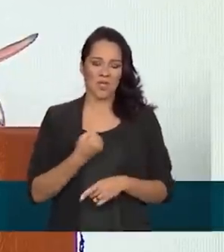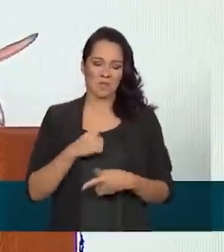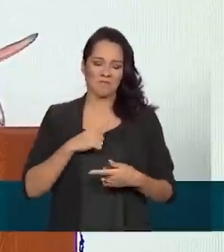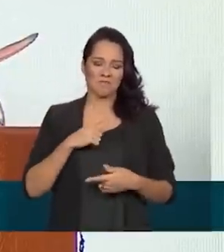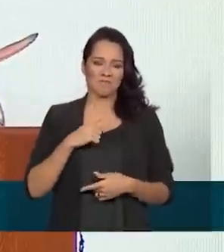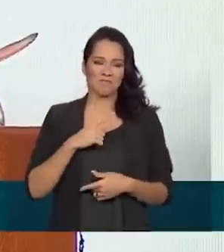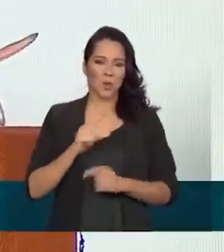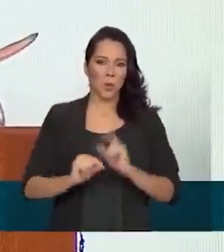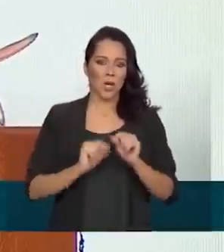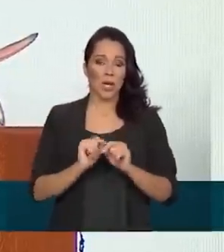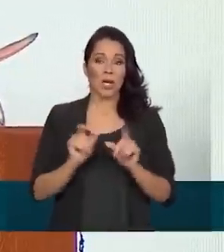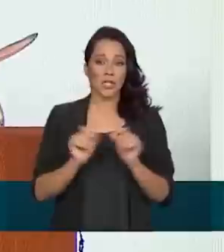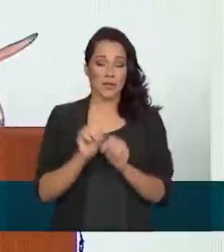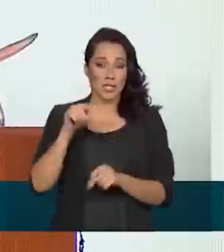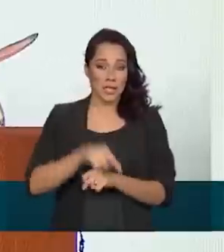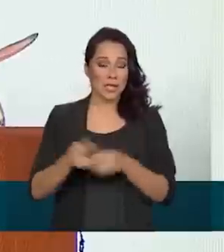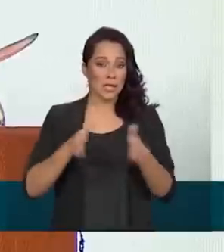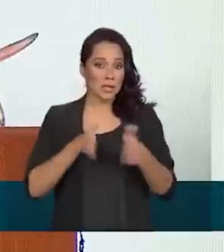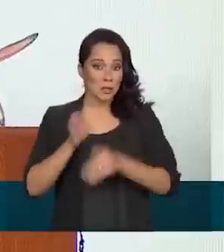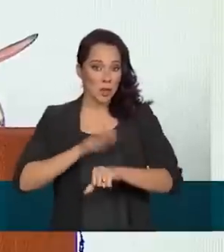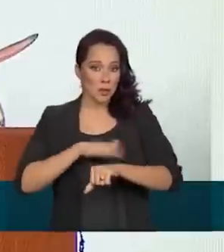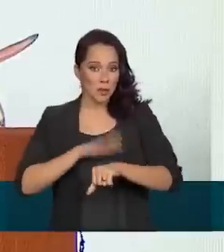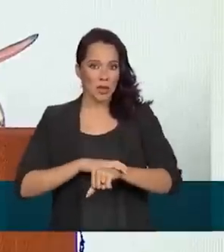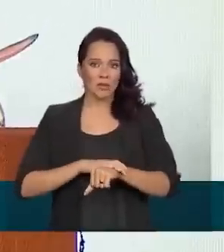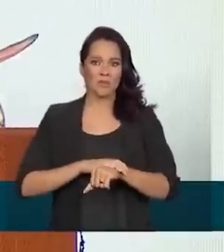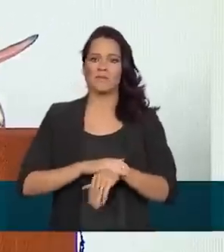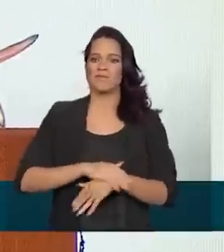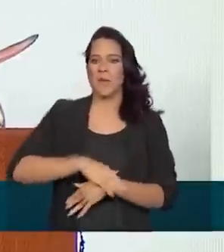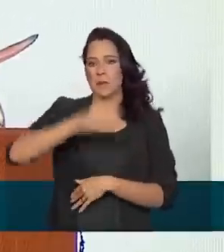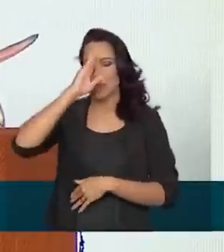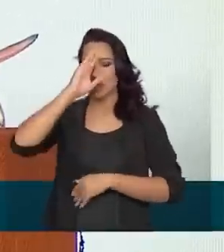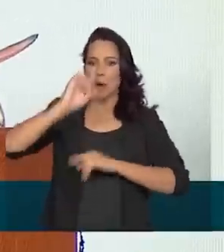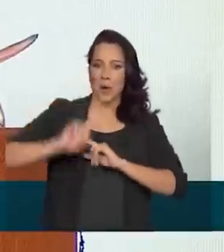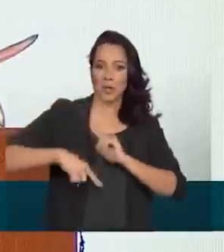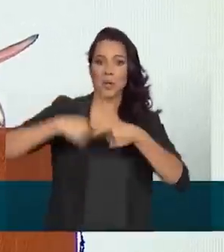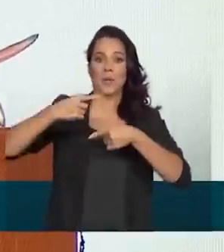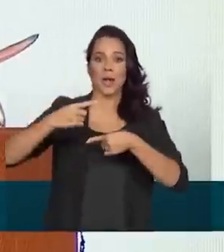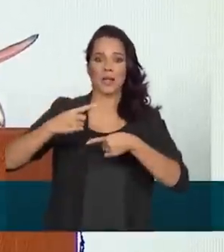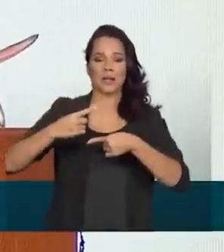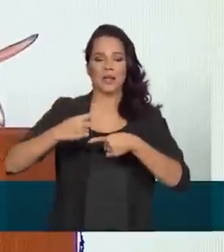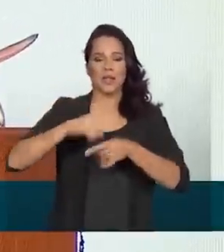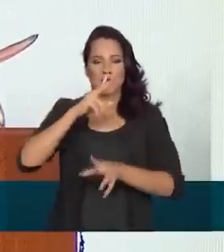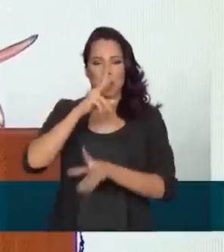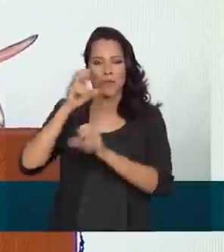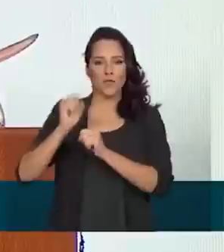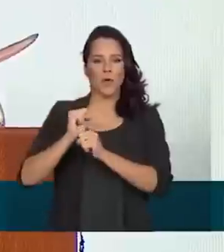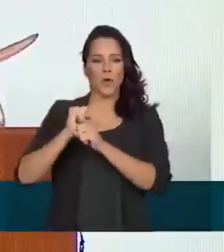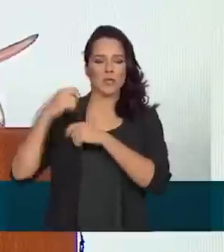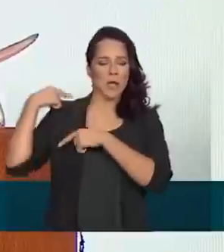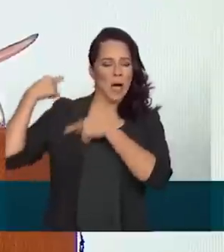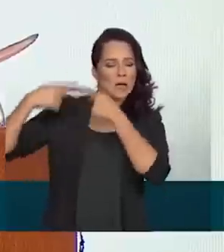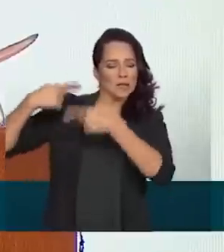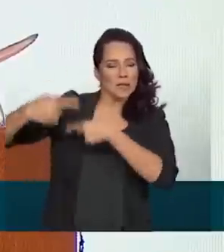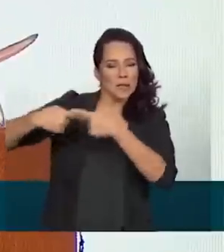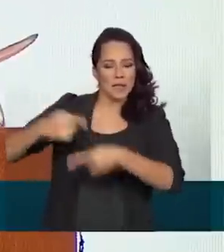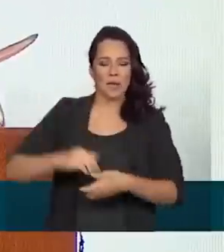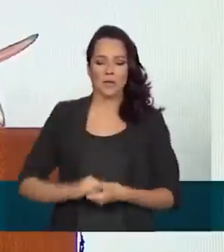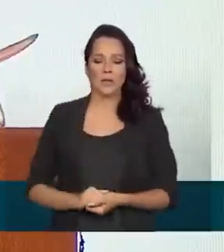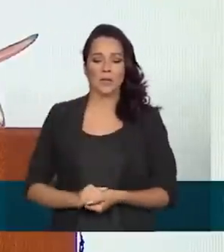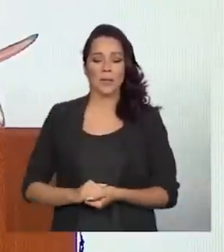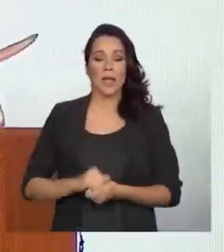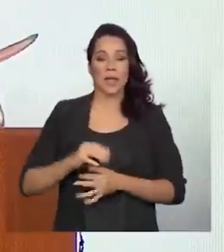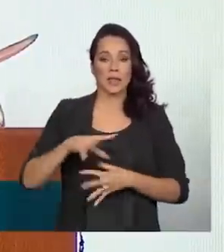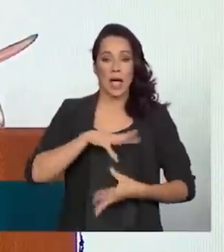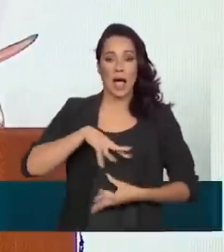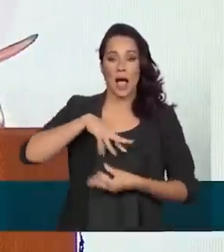dispostos a fazer desse momento a grande retomada da força ancestral, da